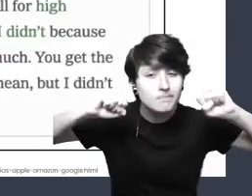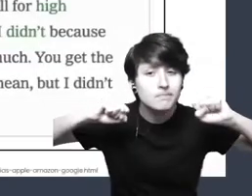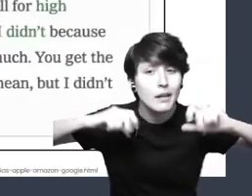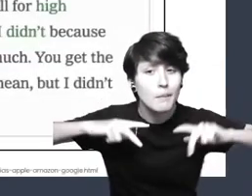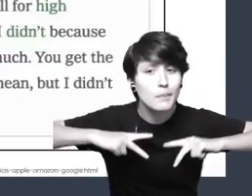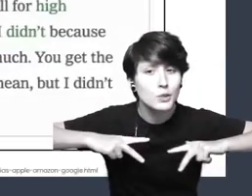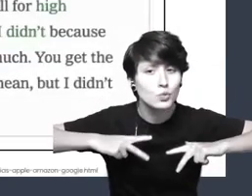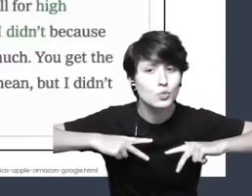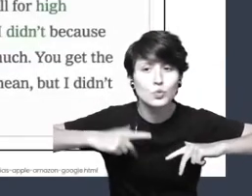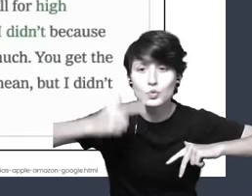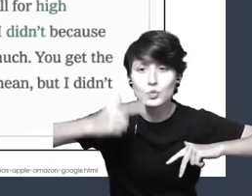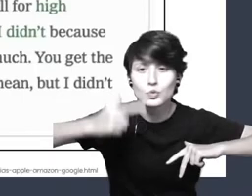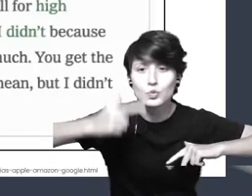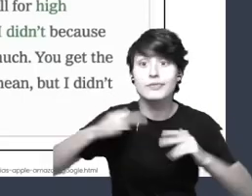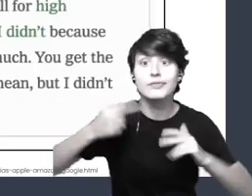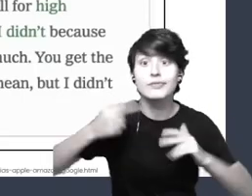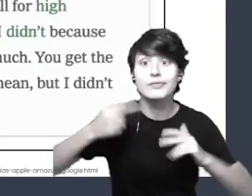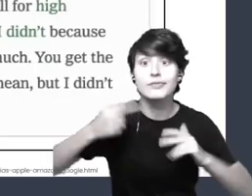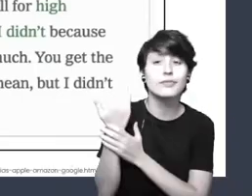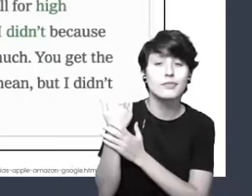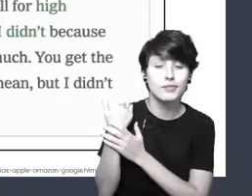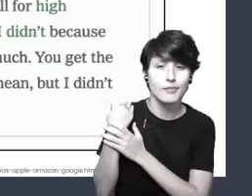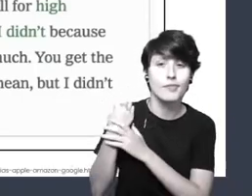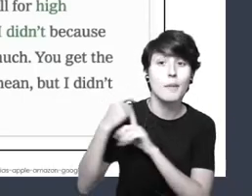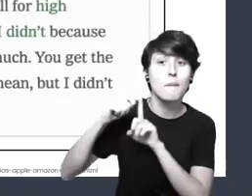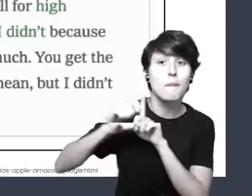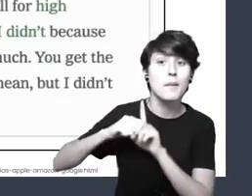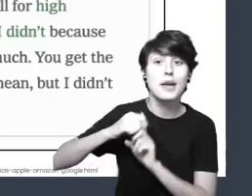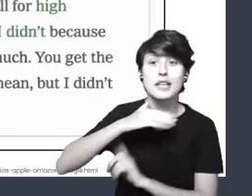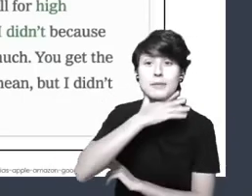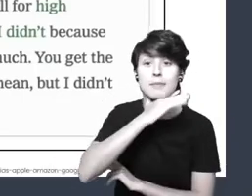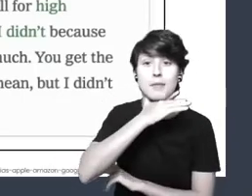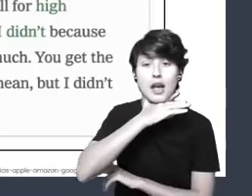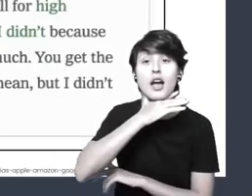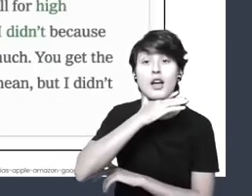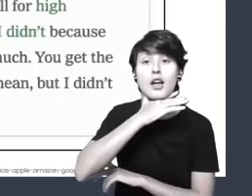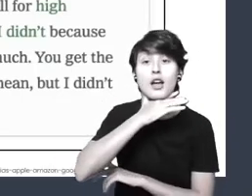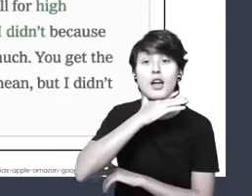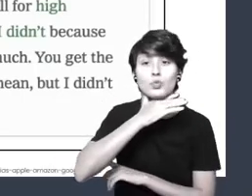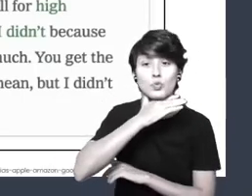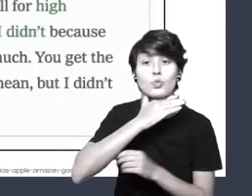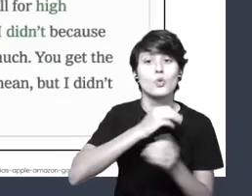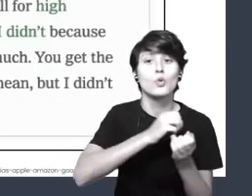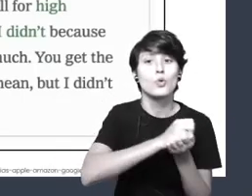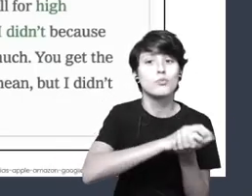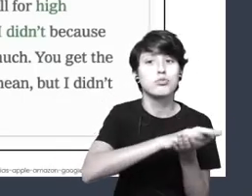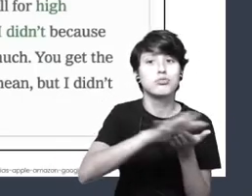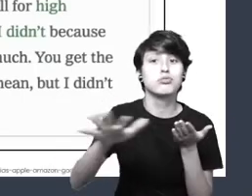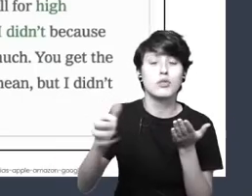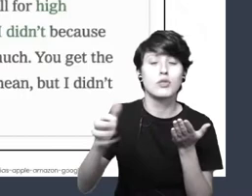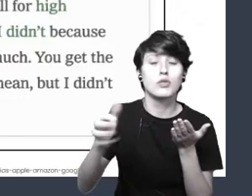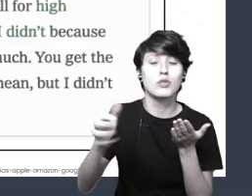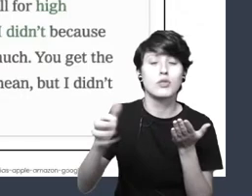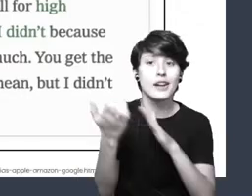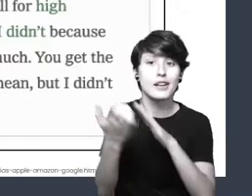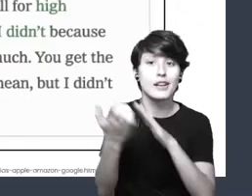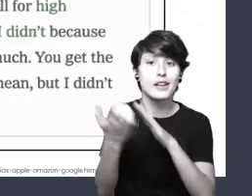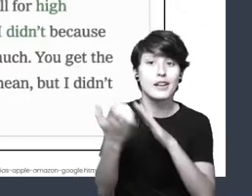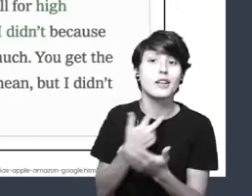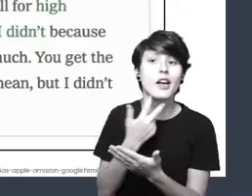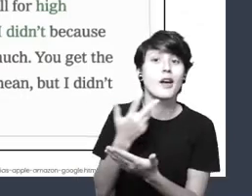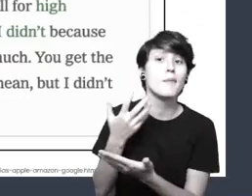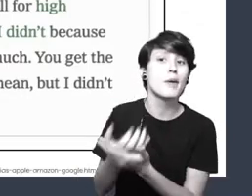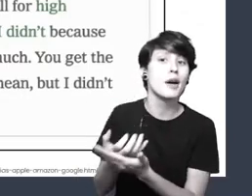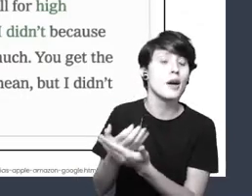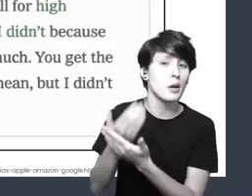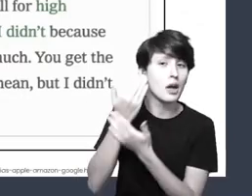desse ano, em que um estudo ele publicou que o reconhecimento de voz de várias empresas, eles entendem